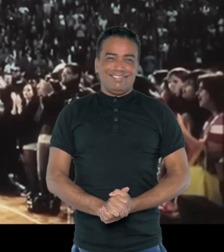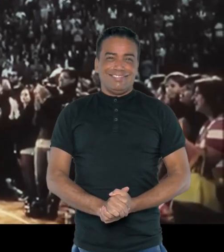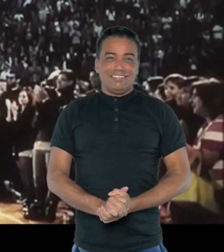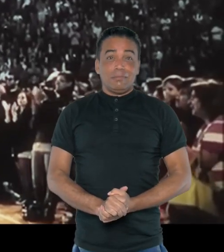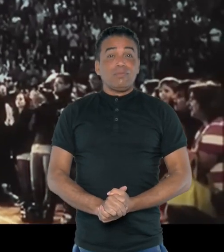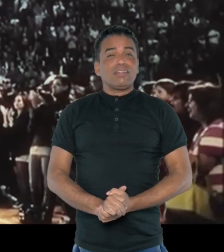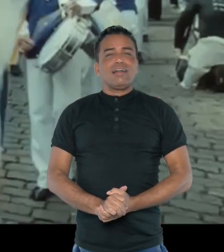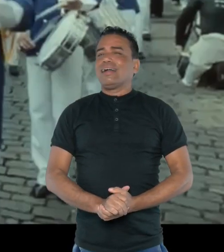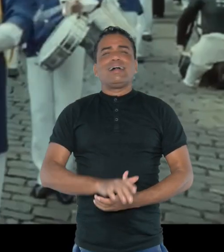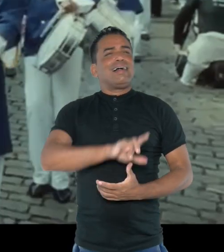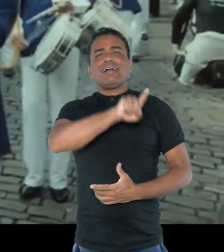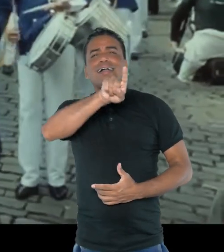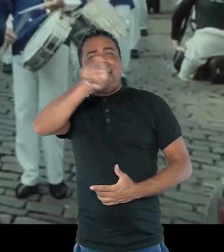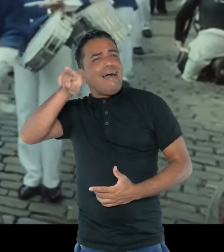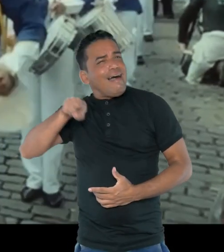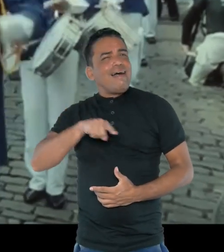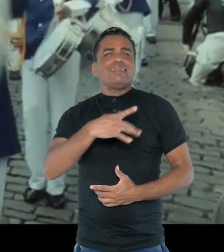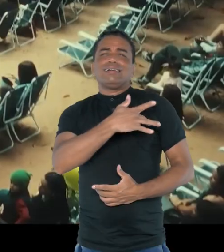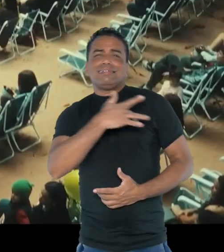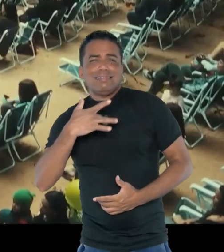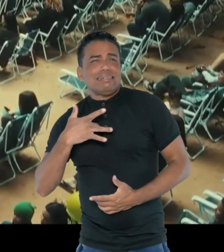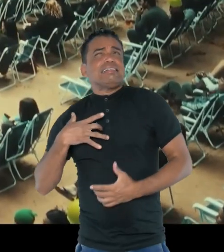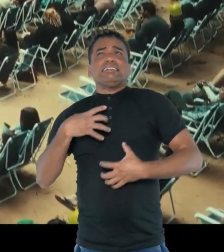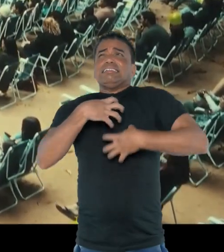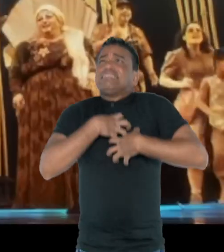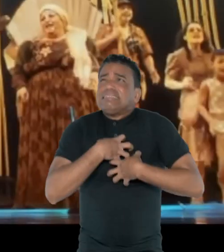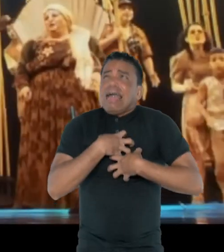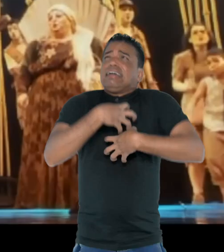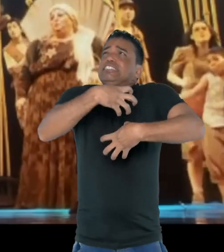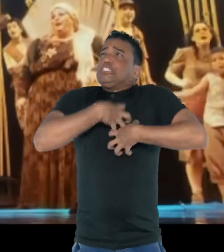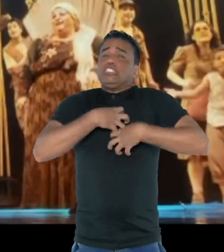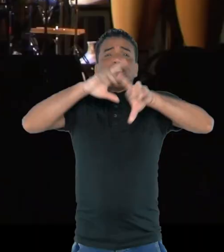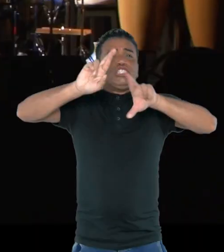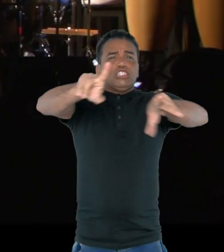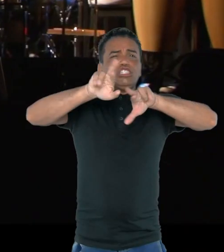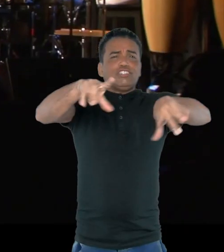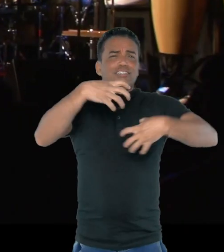que toca cada um de nós de um jeito diferente.